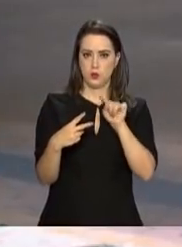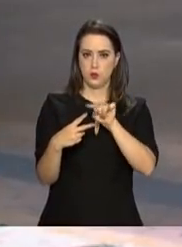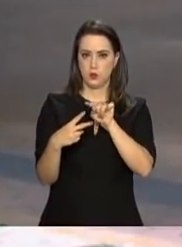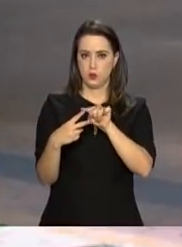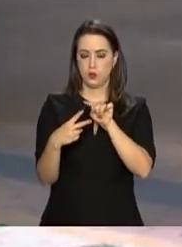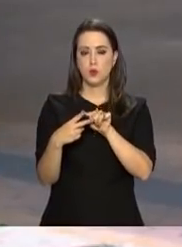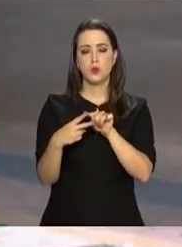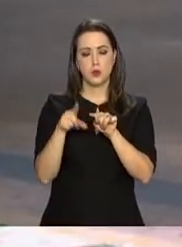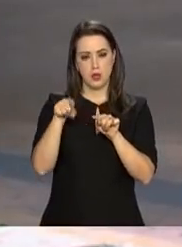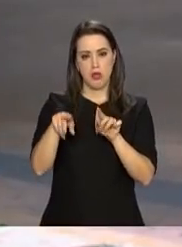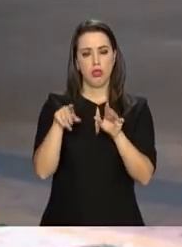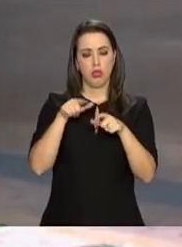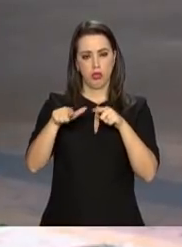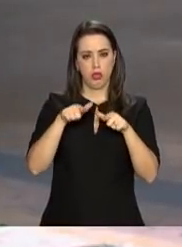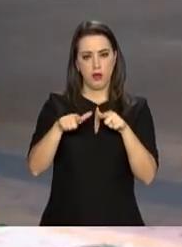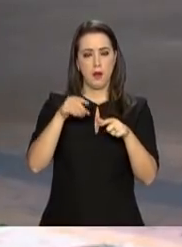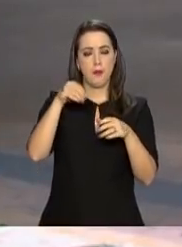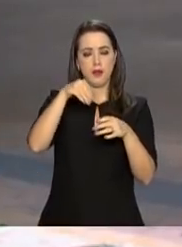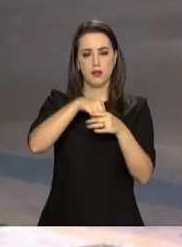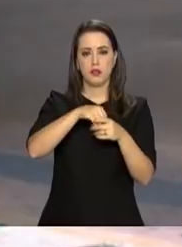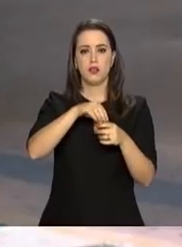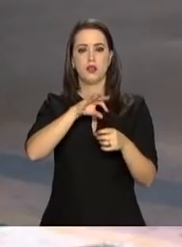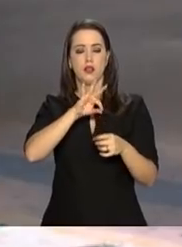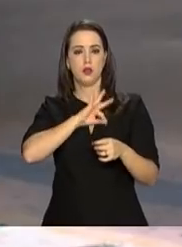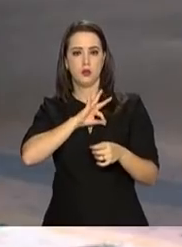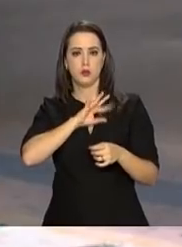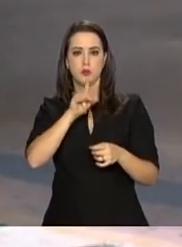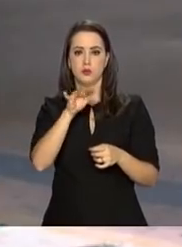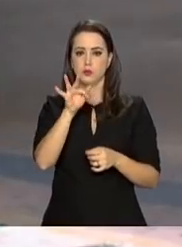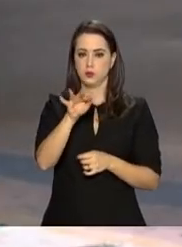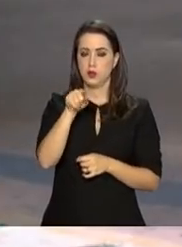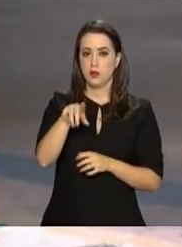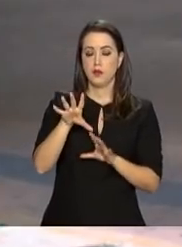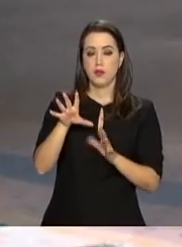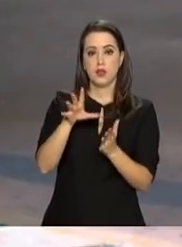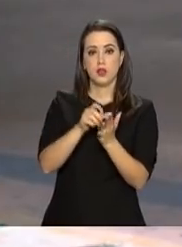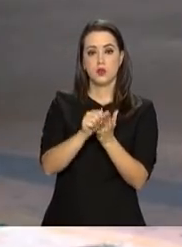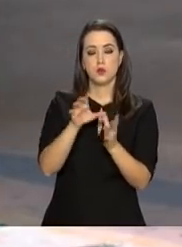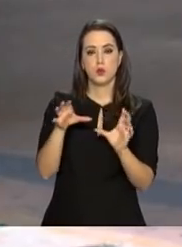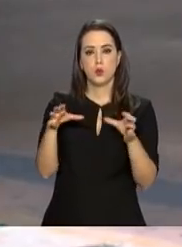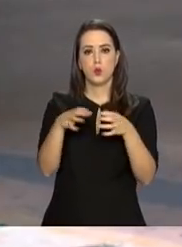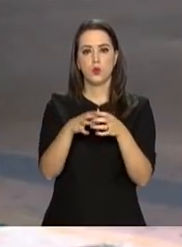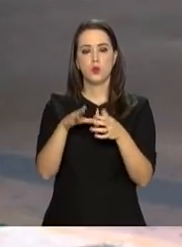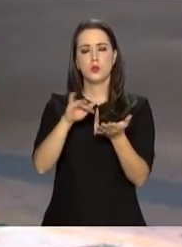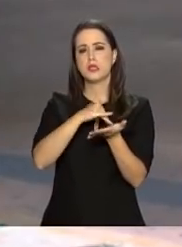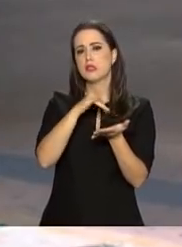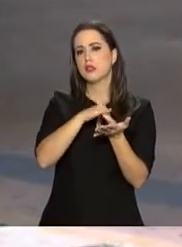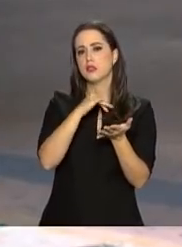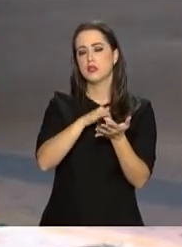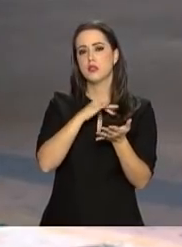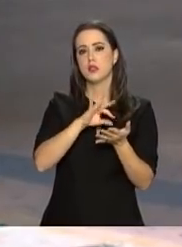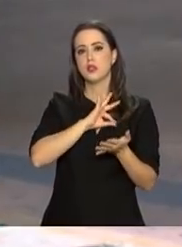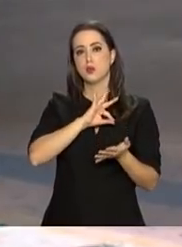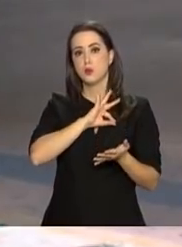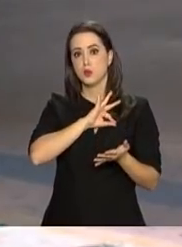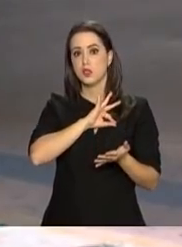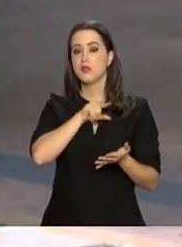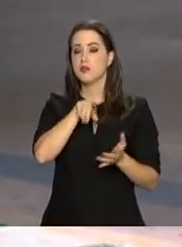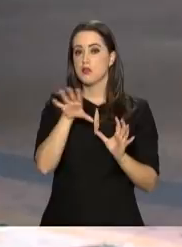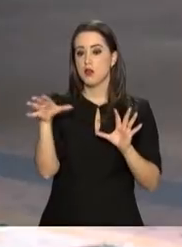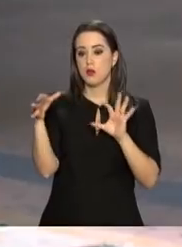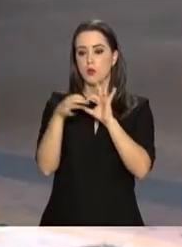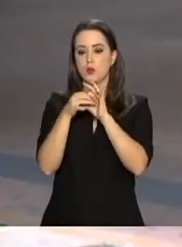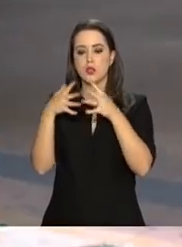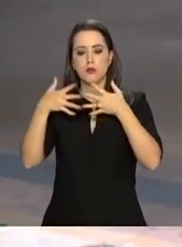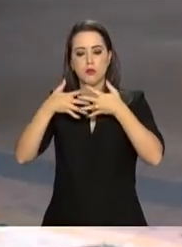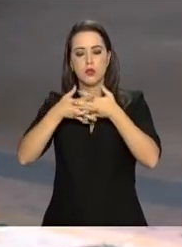Federal em Curitiba ele deve assumir a secretaria de operações policiais Integradas Essa secretaria ela vai coordenar os trabalhos das polícias